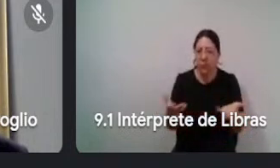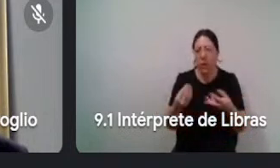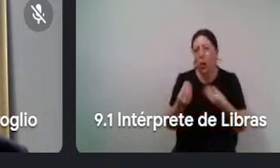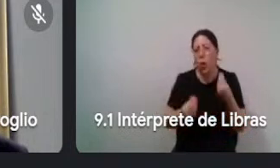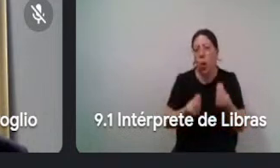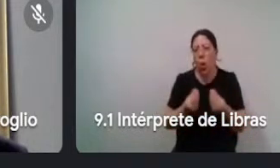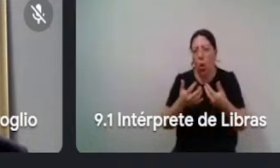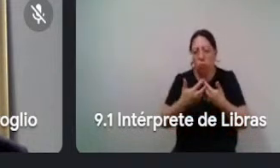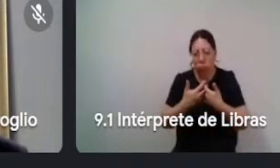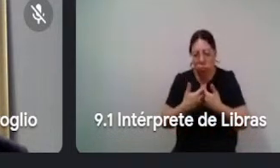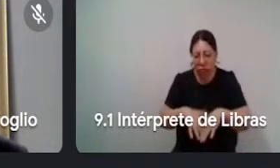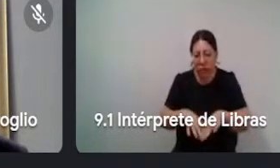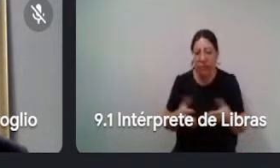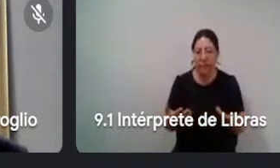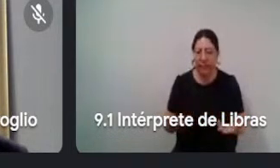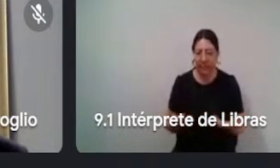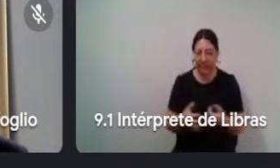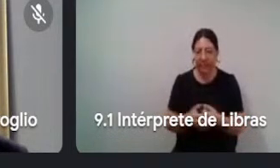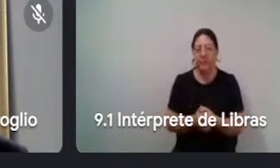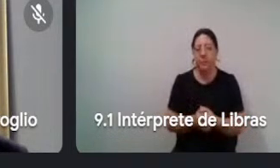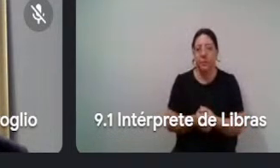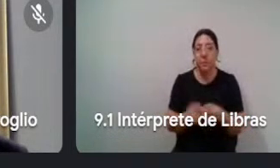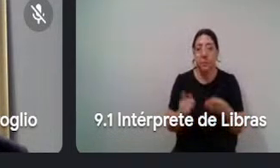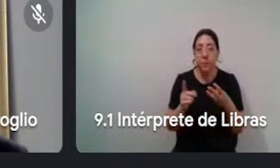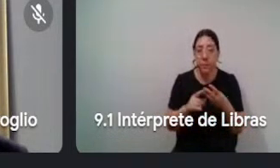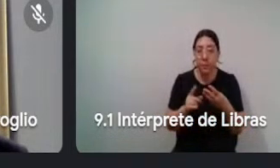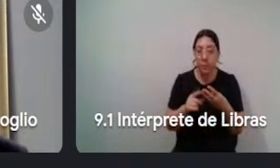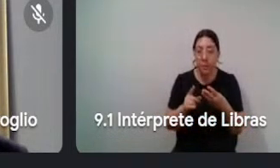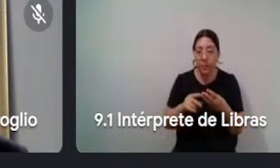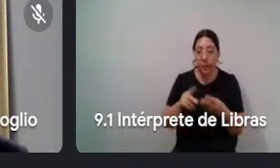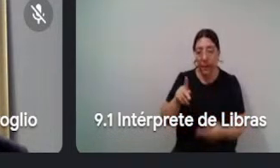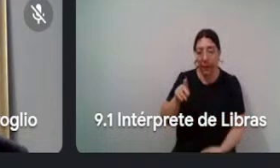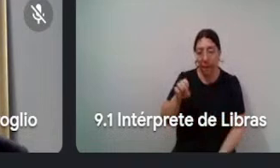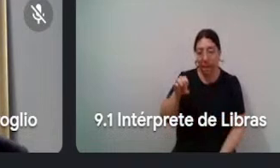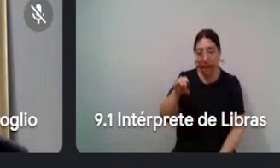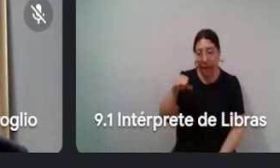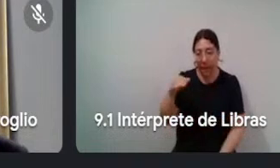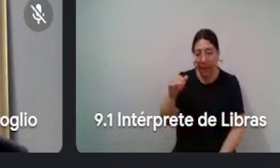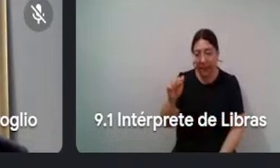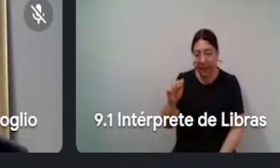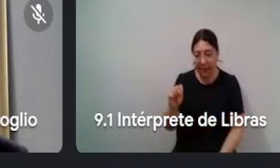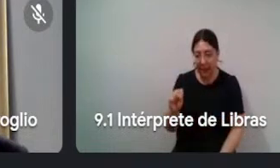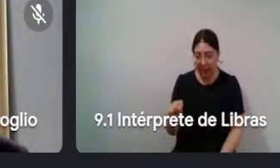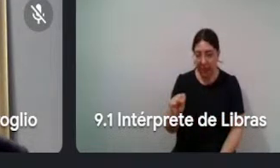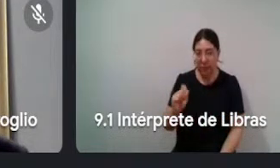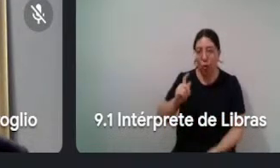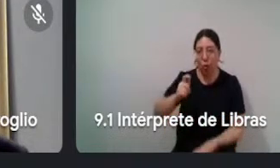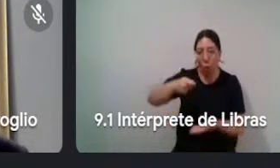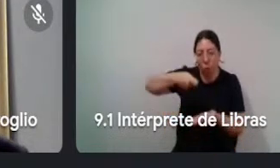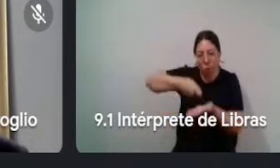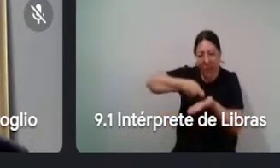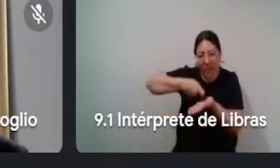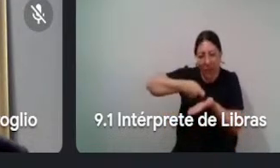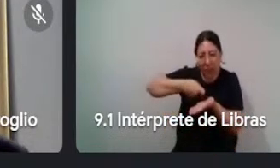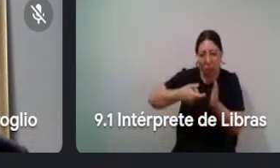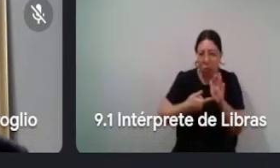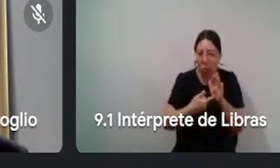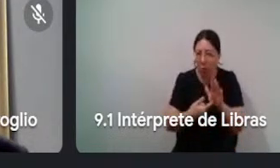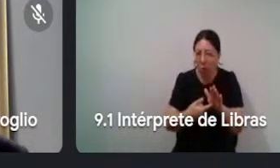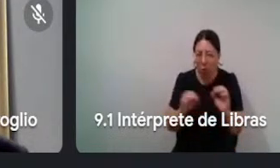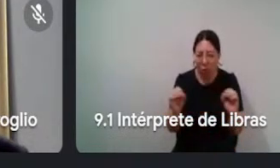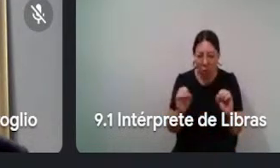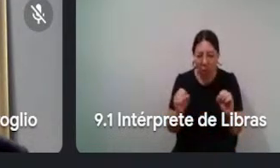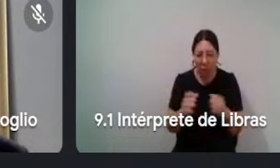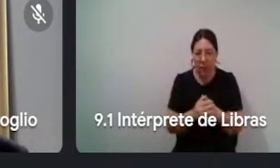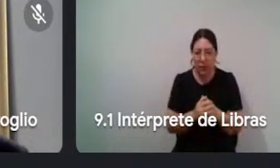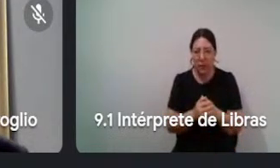peças obrigatórias, muito embora não tenha o condão por si só de causar a